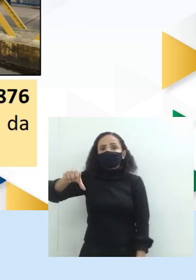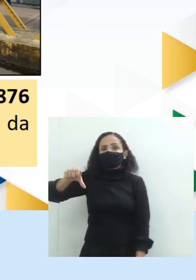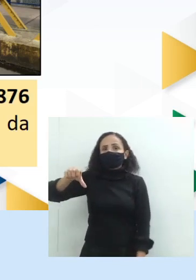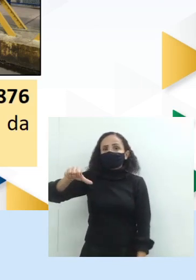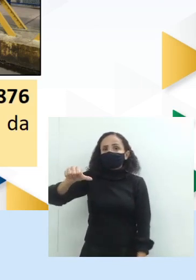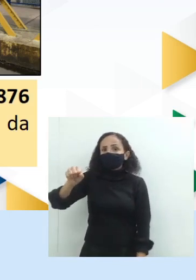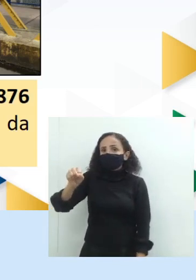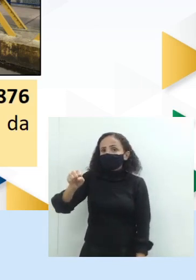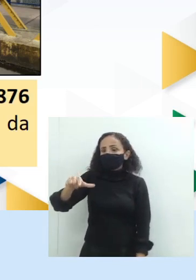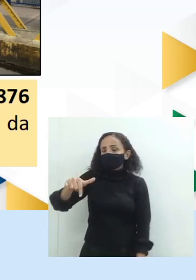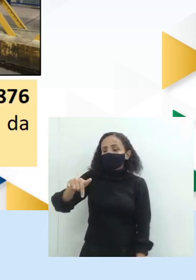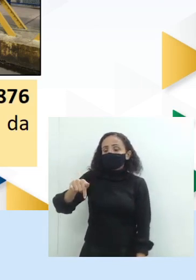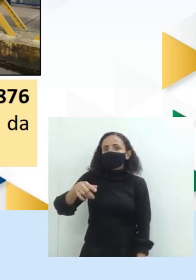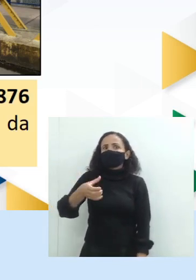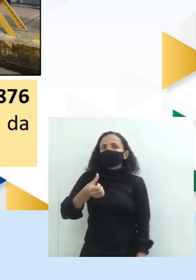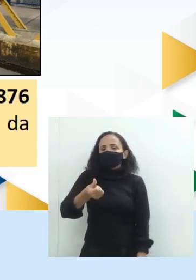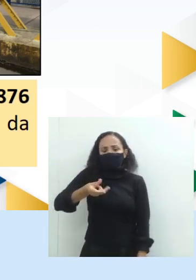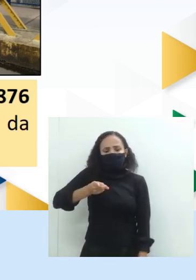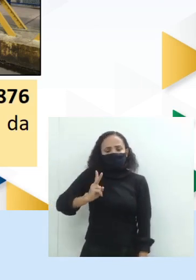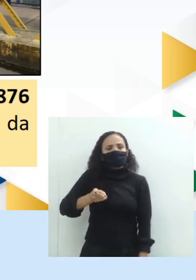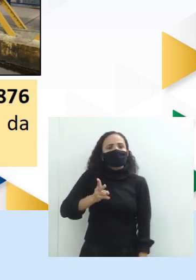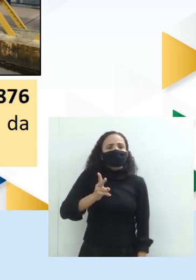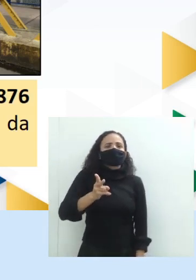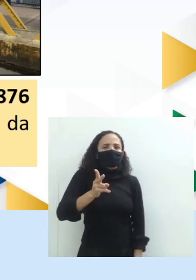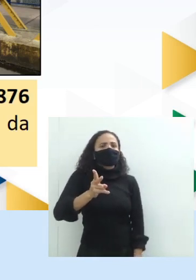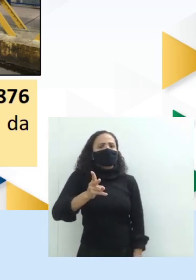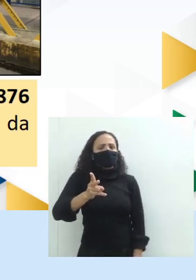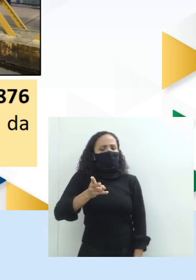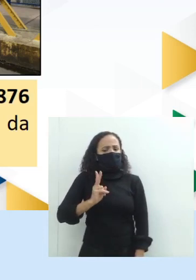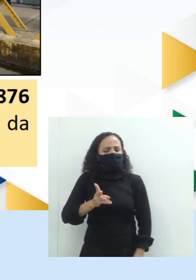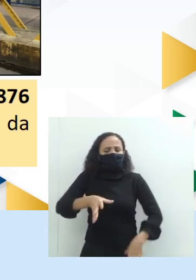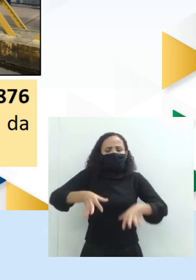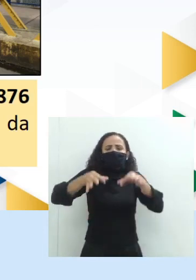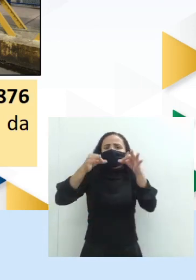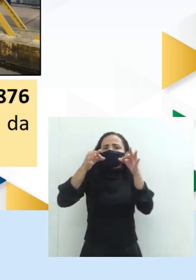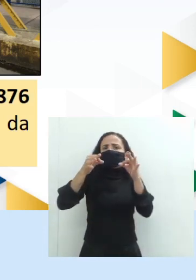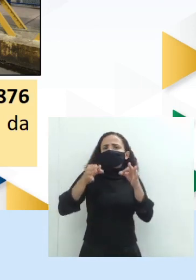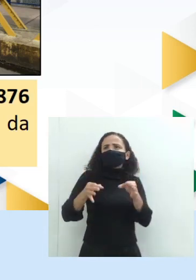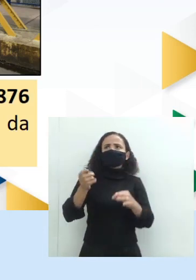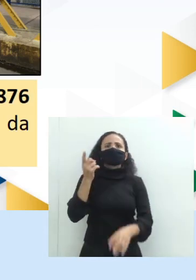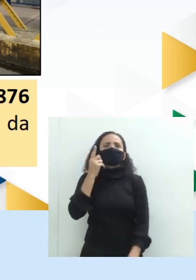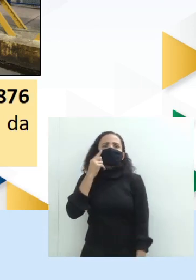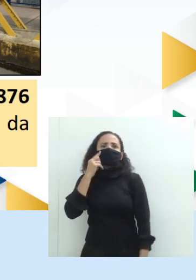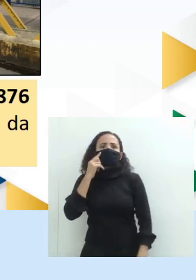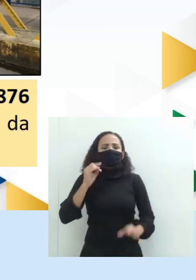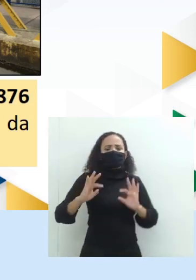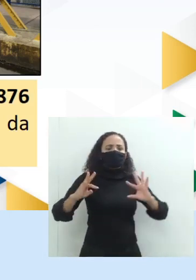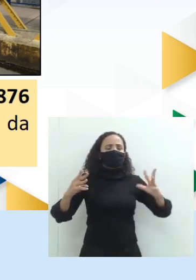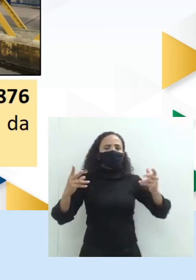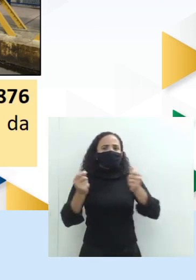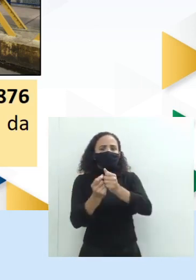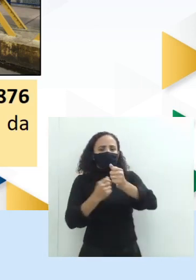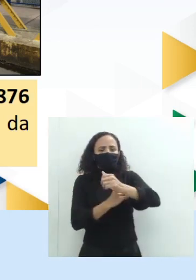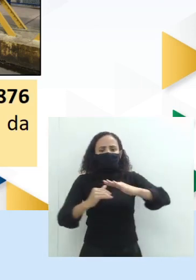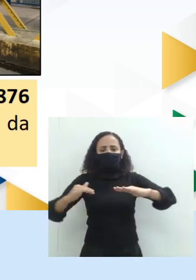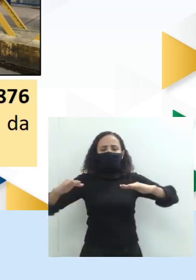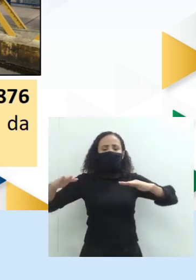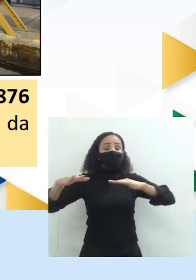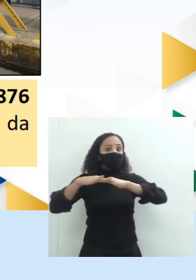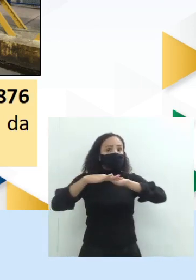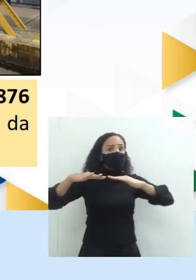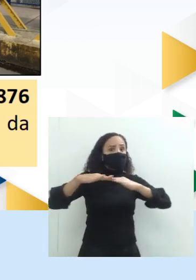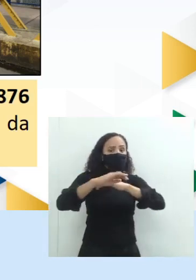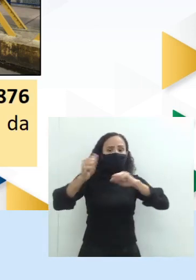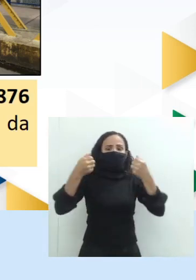1876 está aí ativa, firme e forte ainda, sustentando toda essa passagem de carro e de ônibus, de